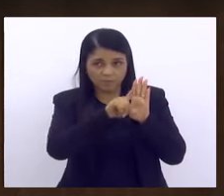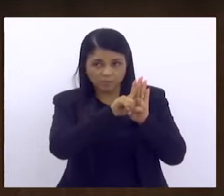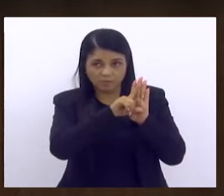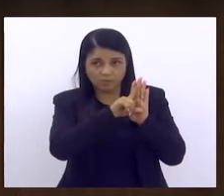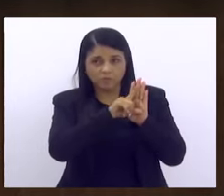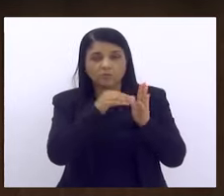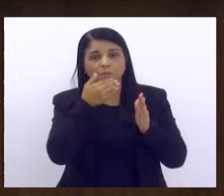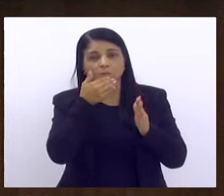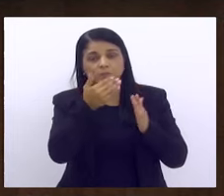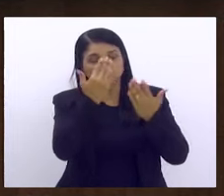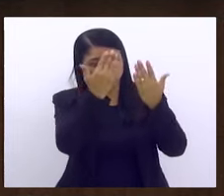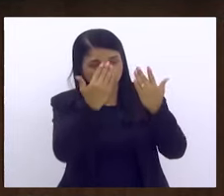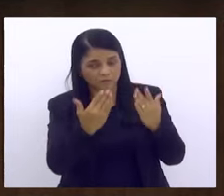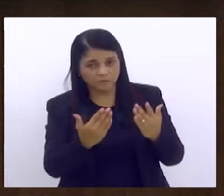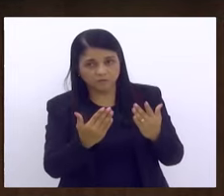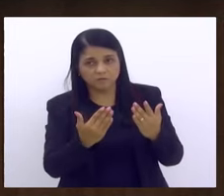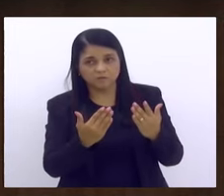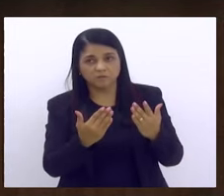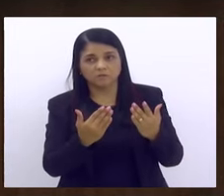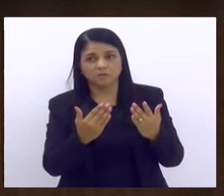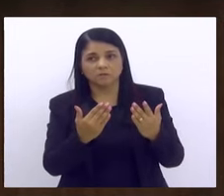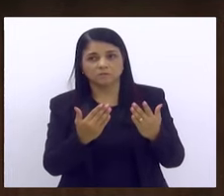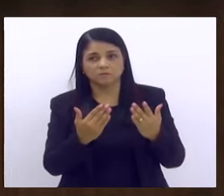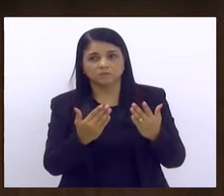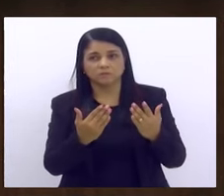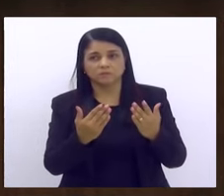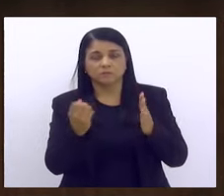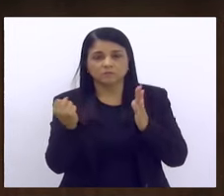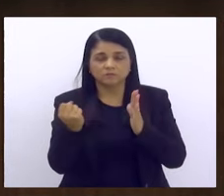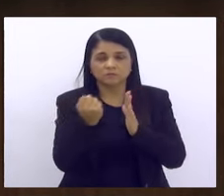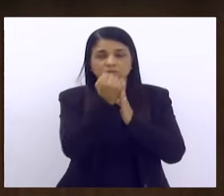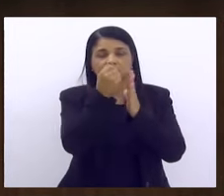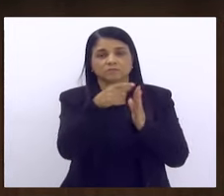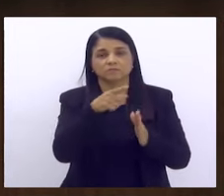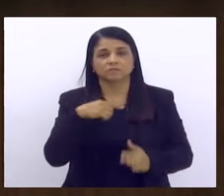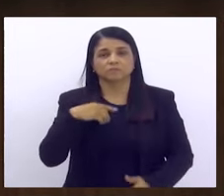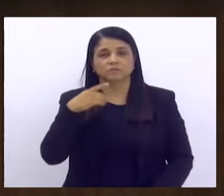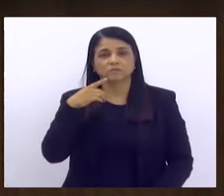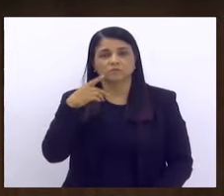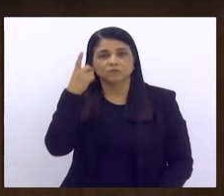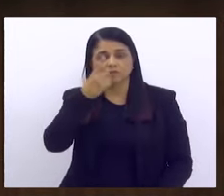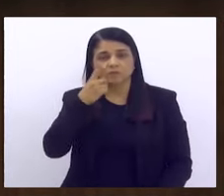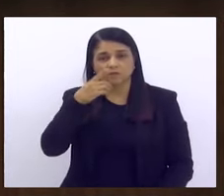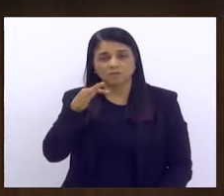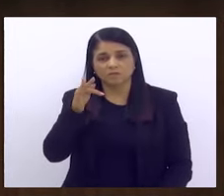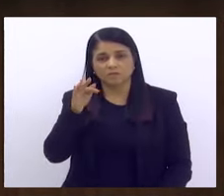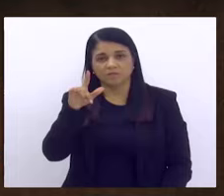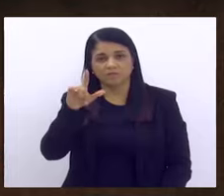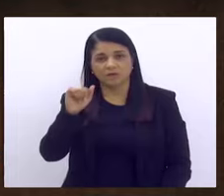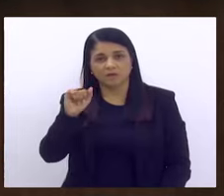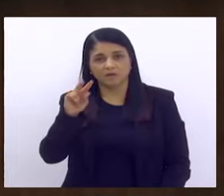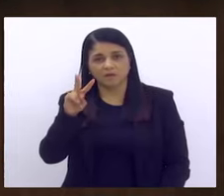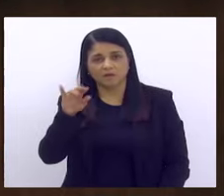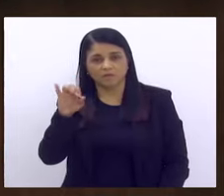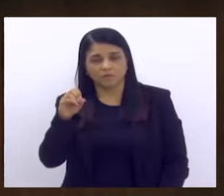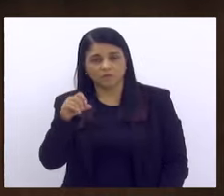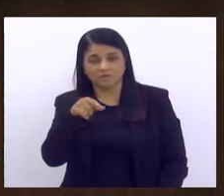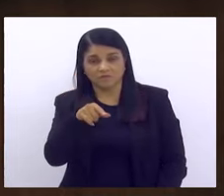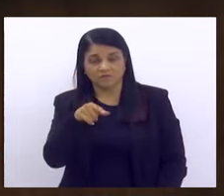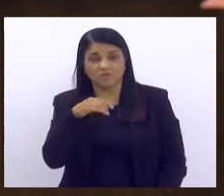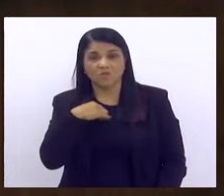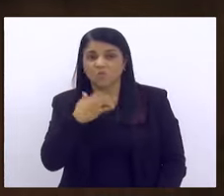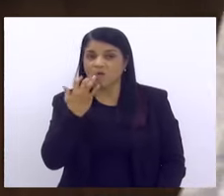de verificação de quórum e destaque do, só do deputado Flávio Serafim. Porque eu acho que deu uma acelerada